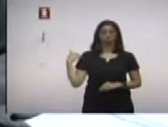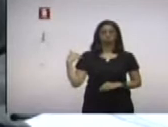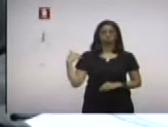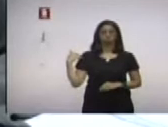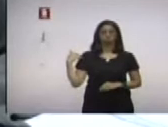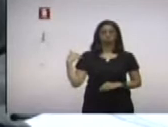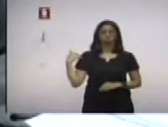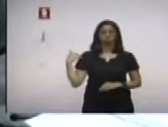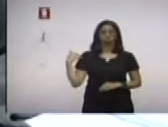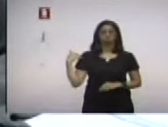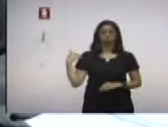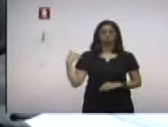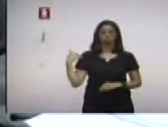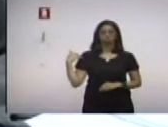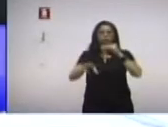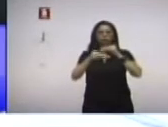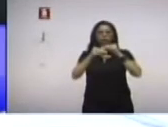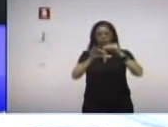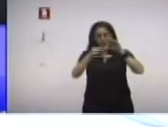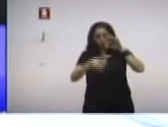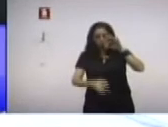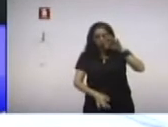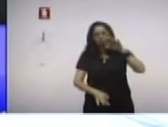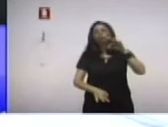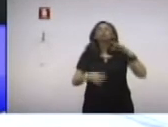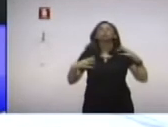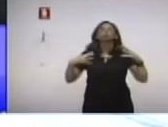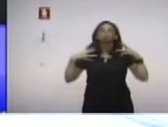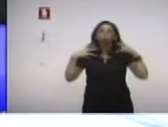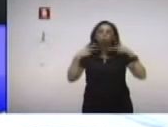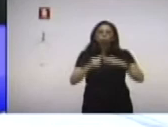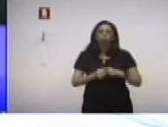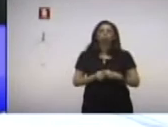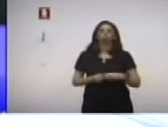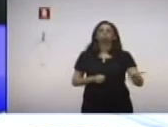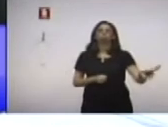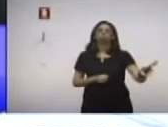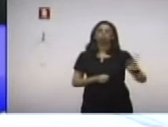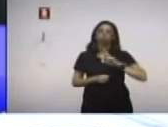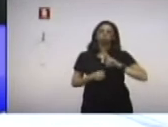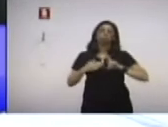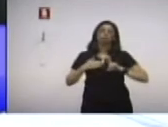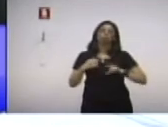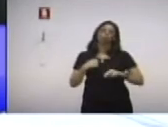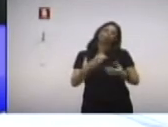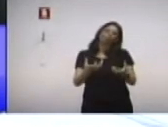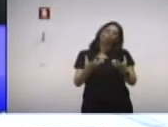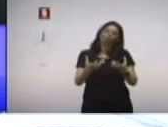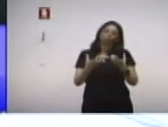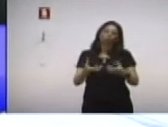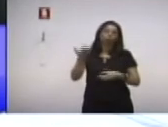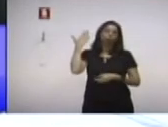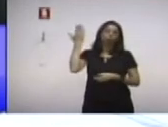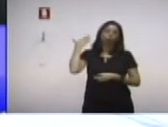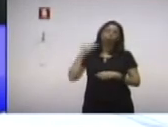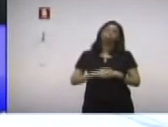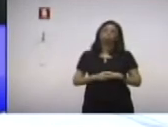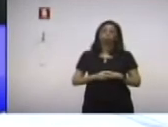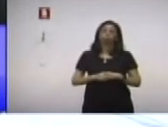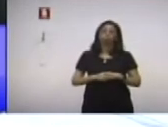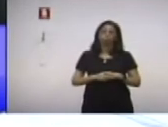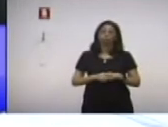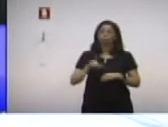pelas emendas que foram feitas que era de todos os requerimentos que eu já tinha feito Vereador você na verdade